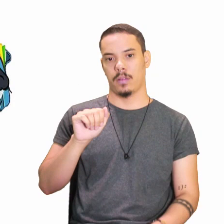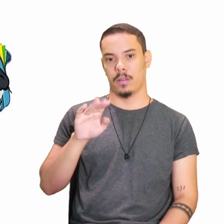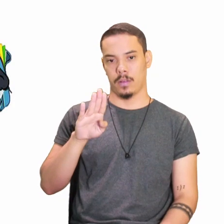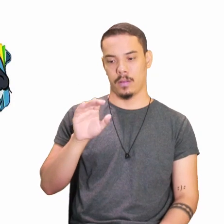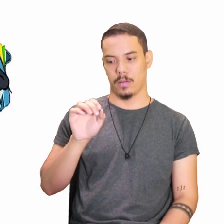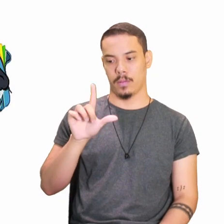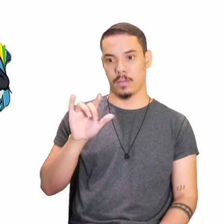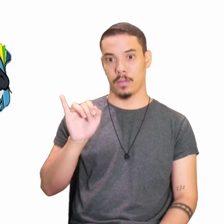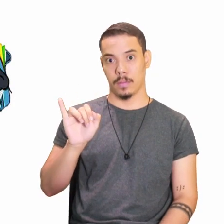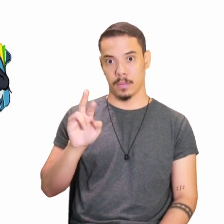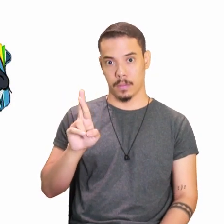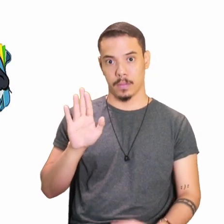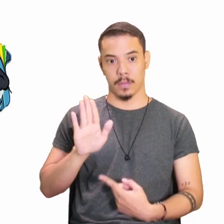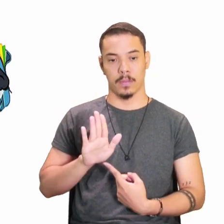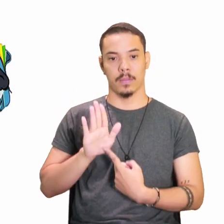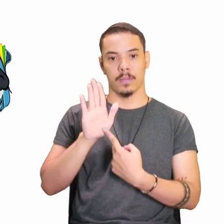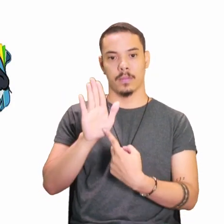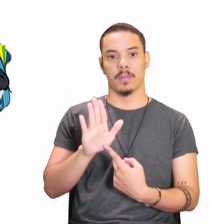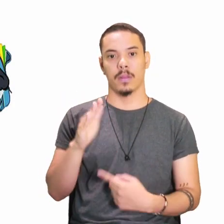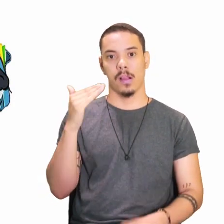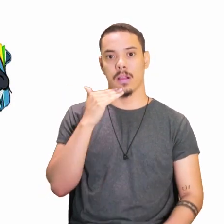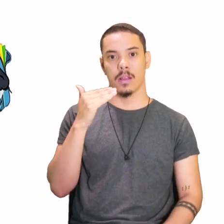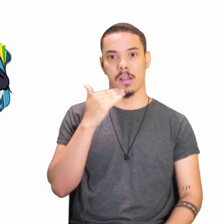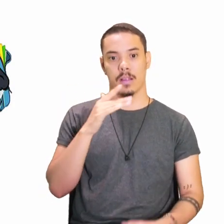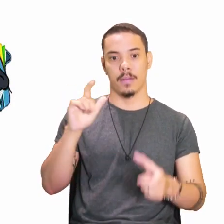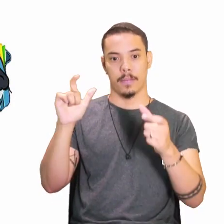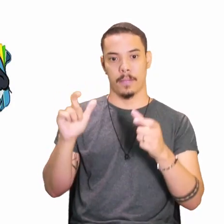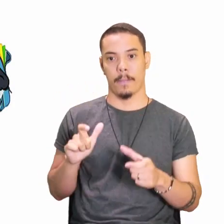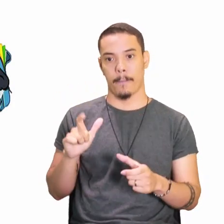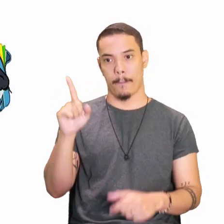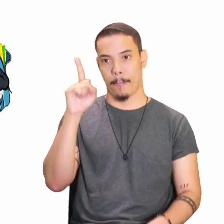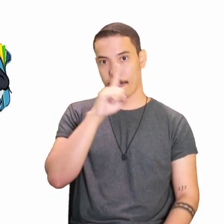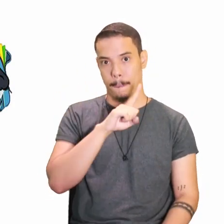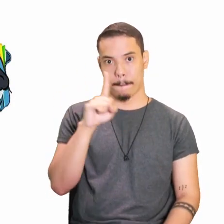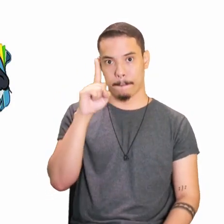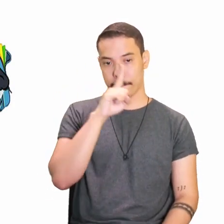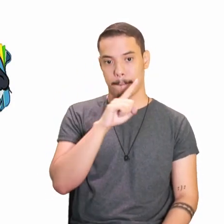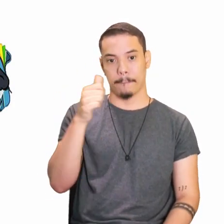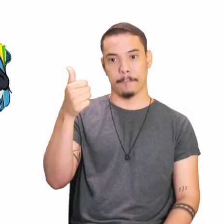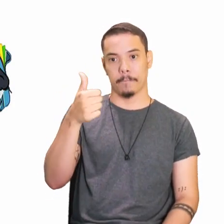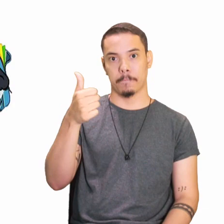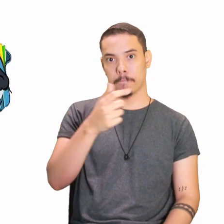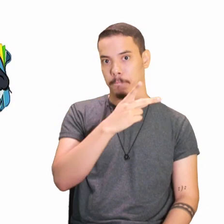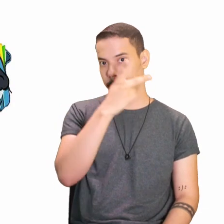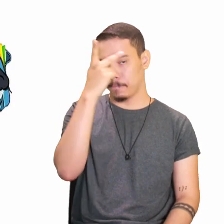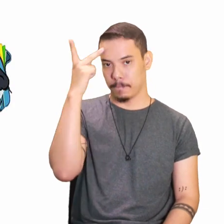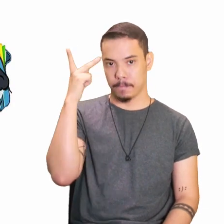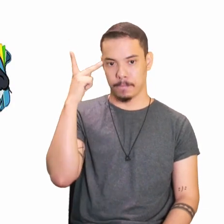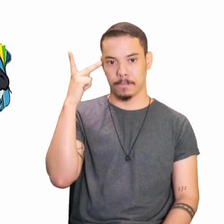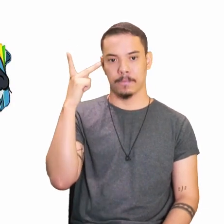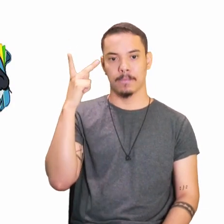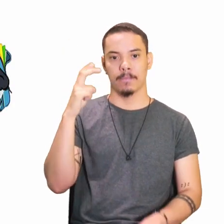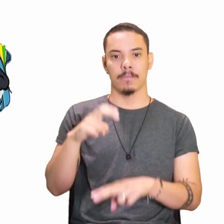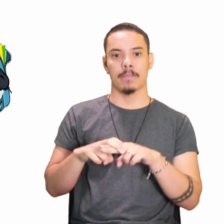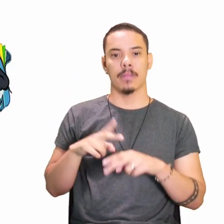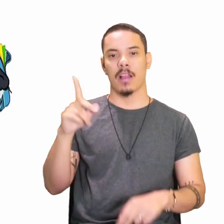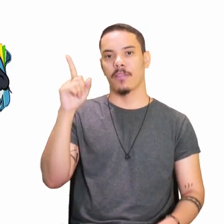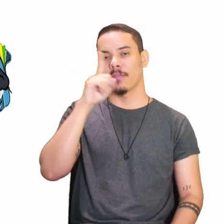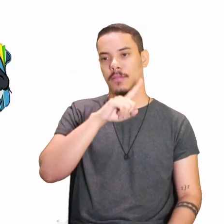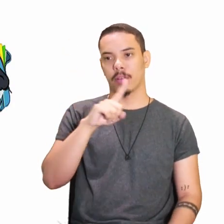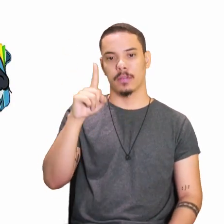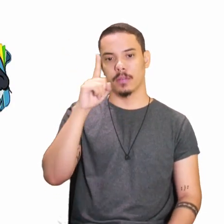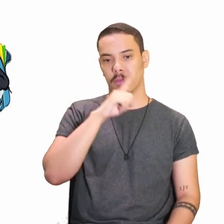vocês que o defeito foi ódio ou seja falha foi na primeira pessoa então falhou